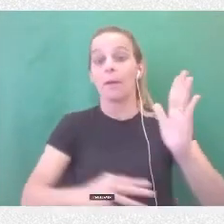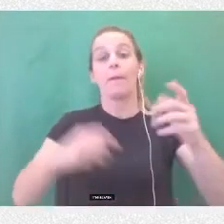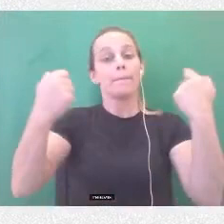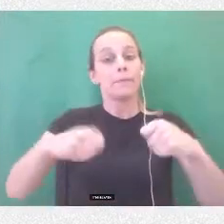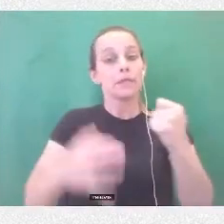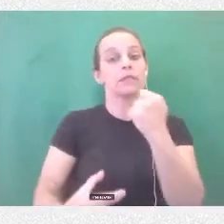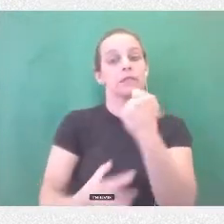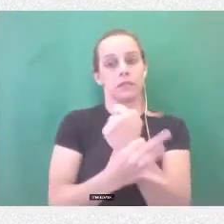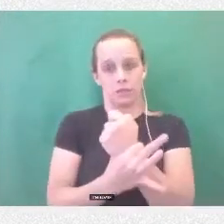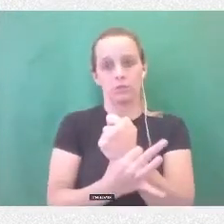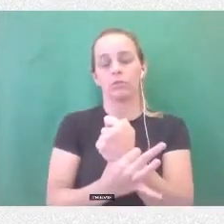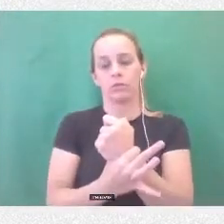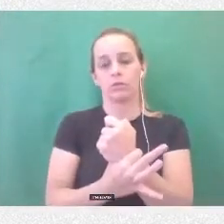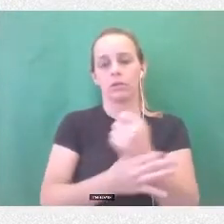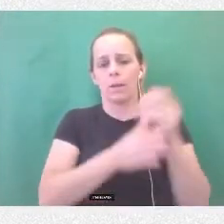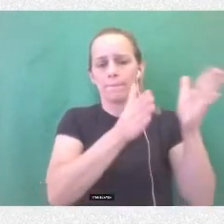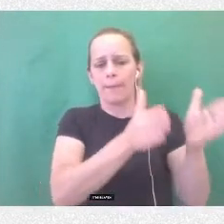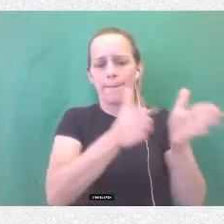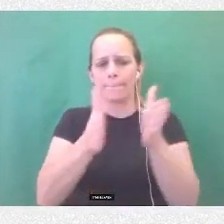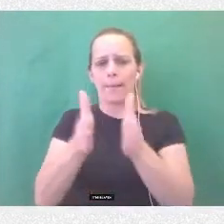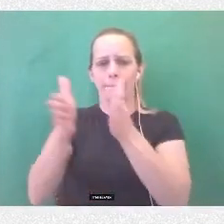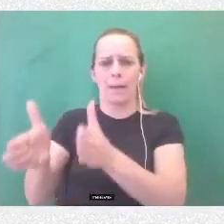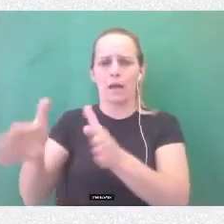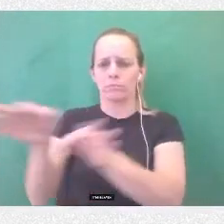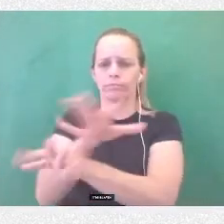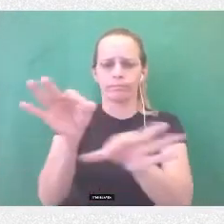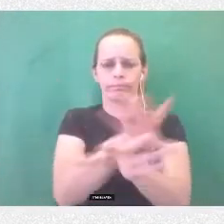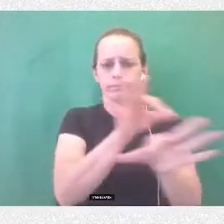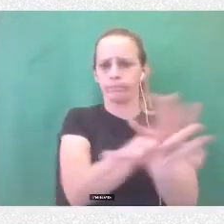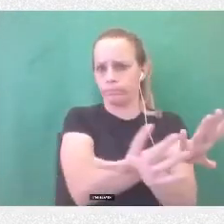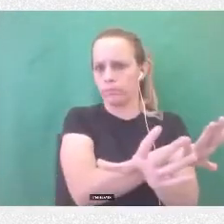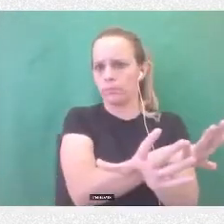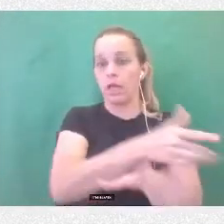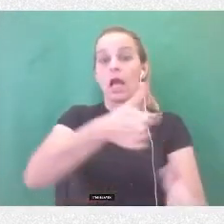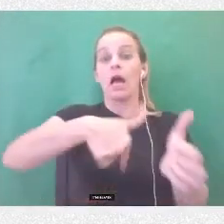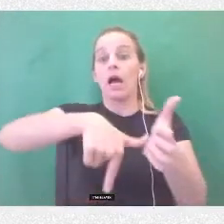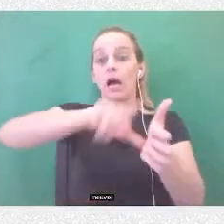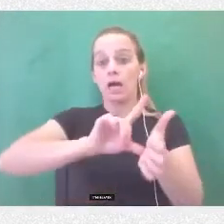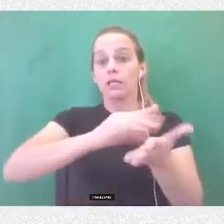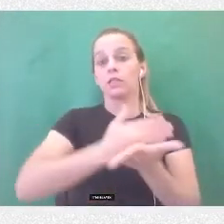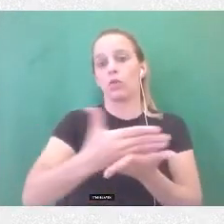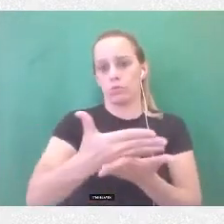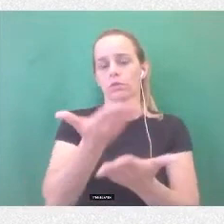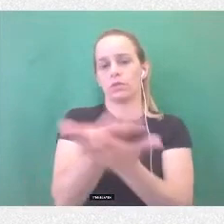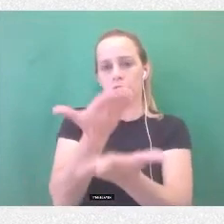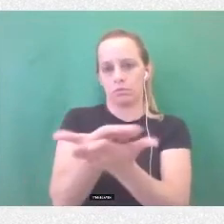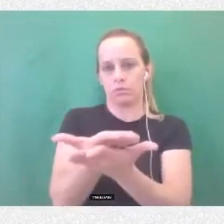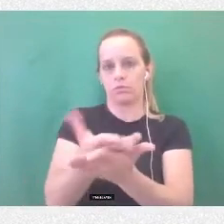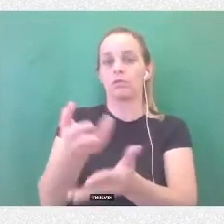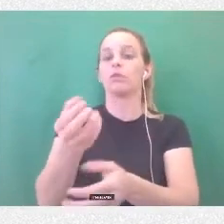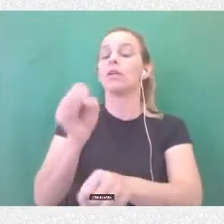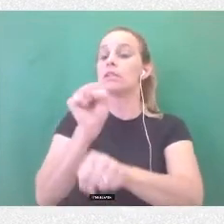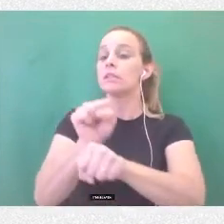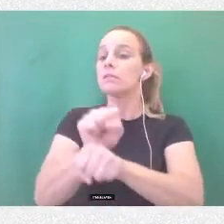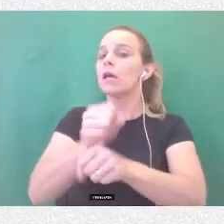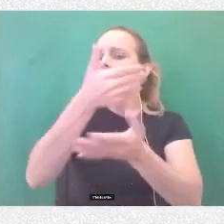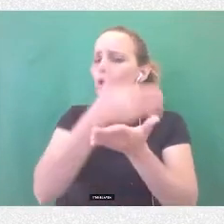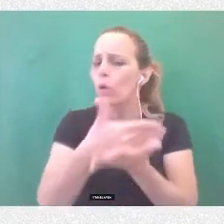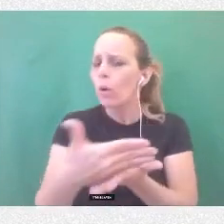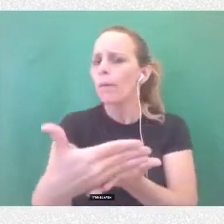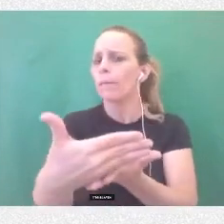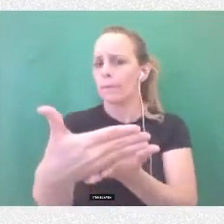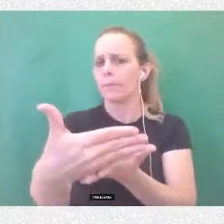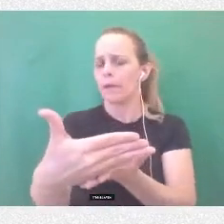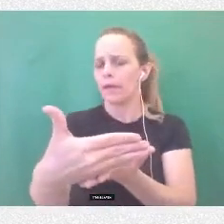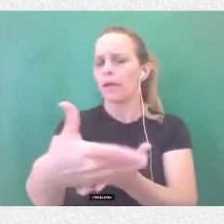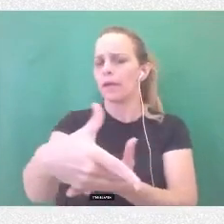que todas essas etapas sejam concluídas, que são necessárias antes do início do estudo, e a gente espera começar a recrutar os